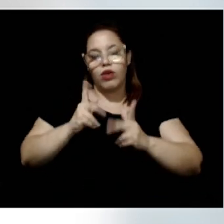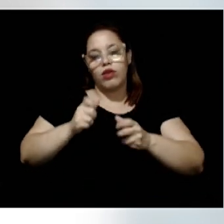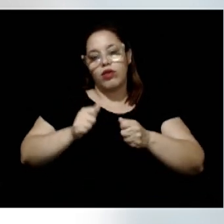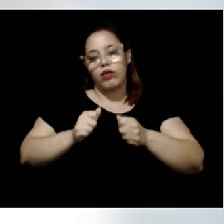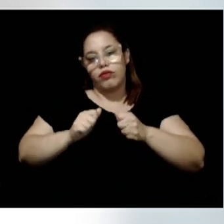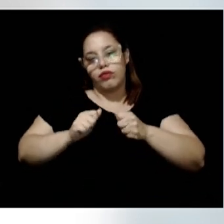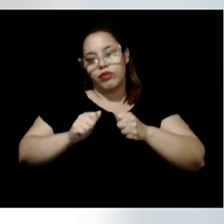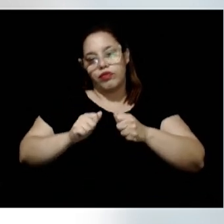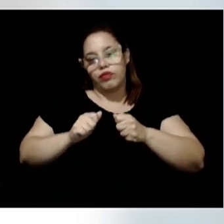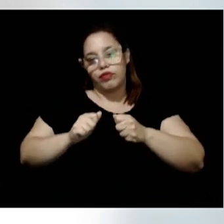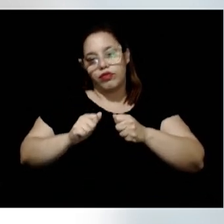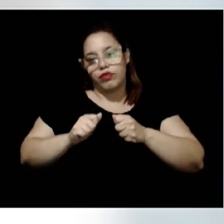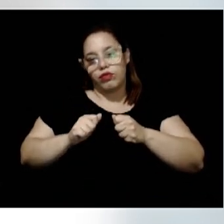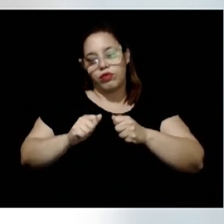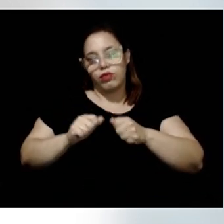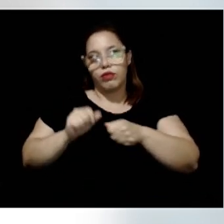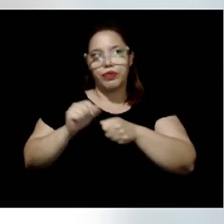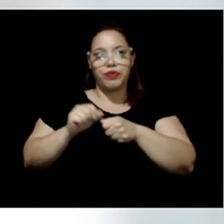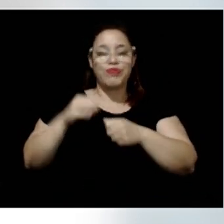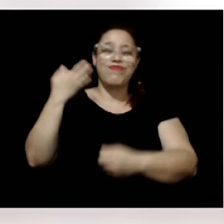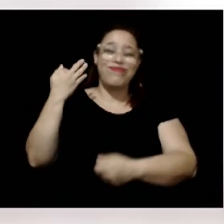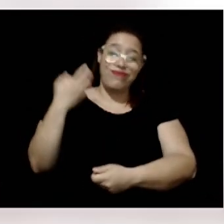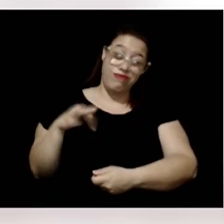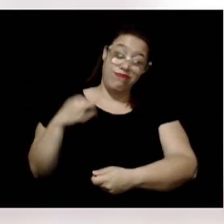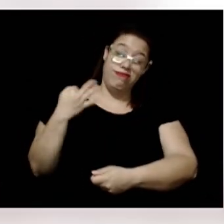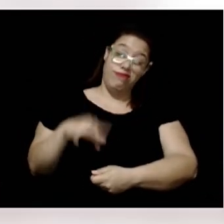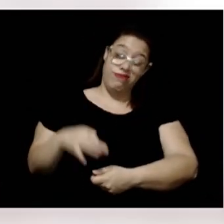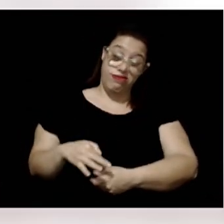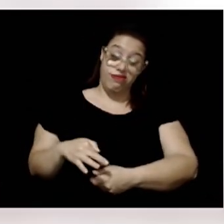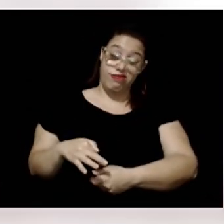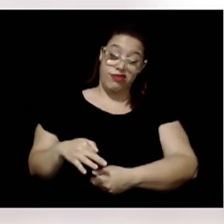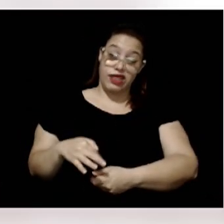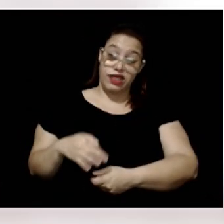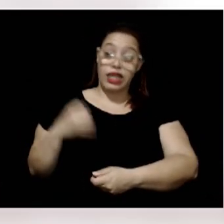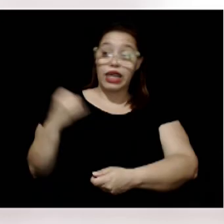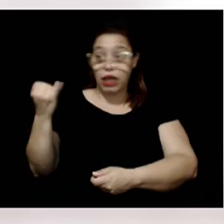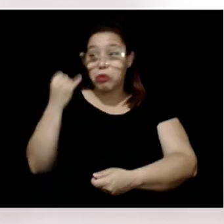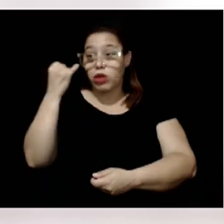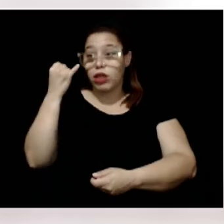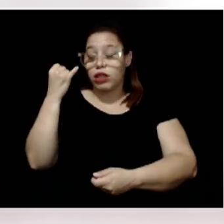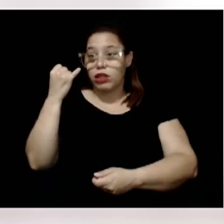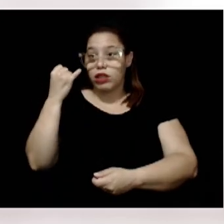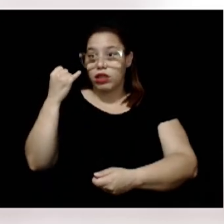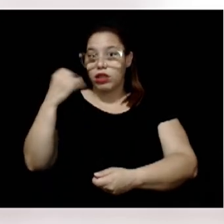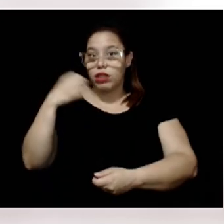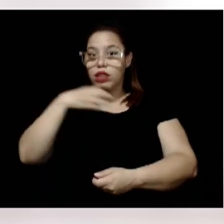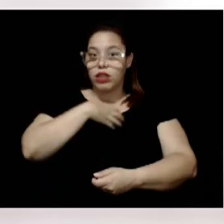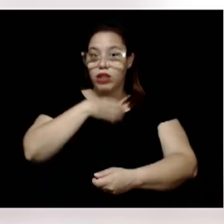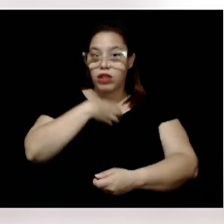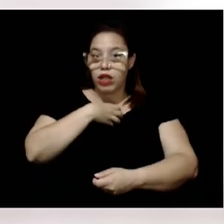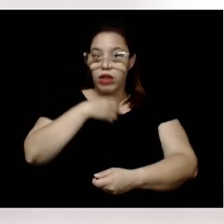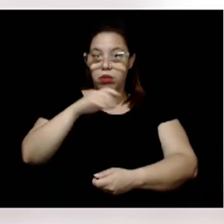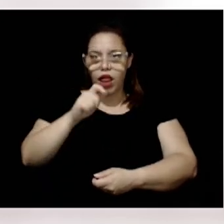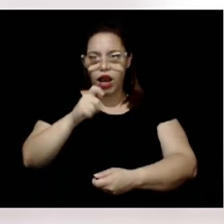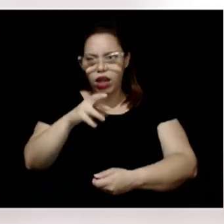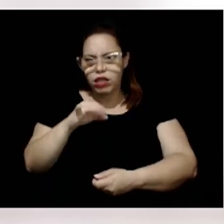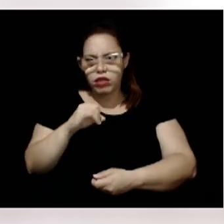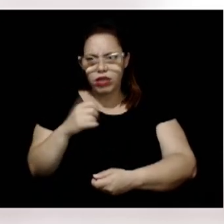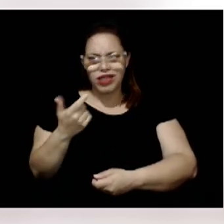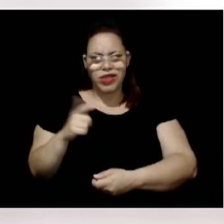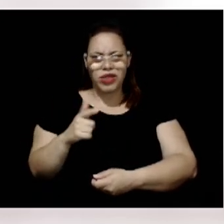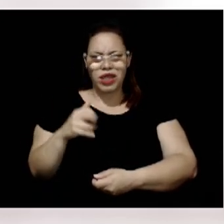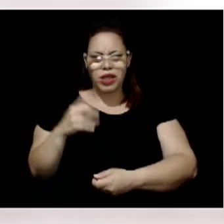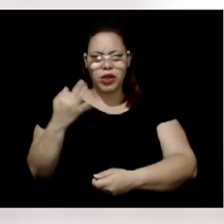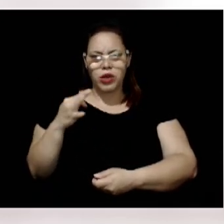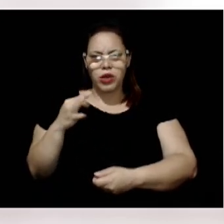faz com que a gente sinta dor. Sentir dor é importante. Se eu tenho uma lesão e eu não sinto dor, eu não vou saber que ela está